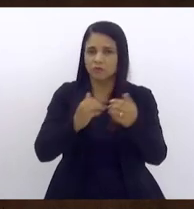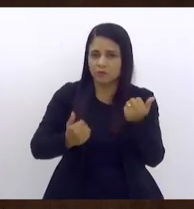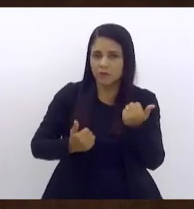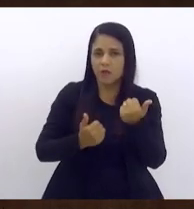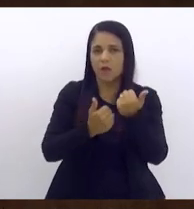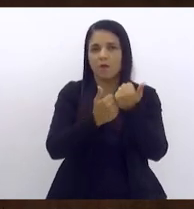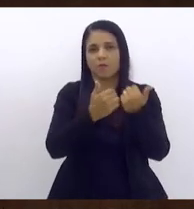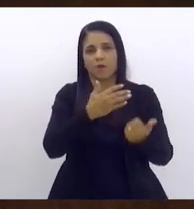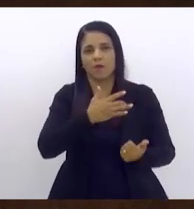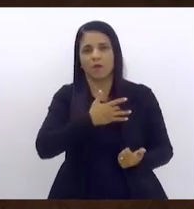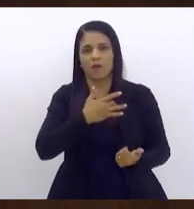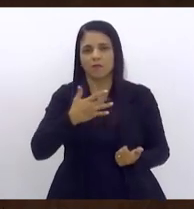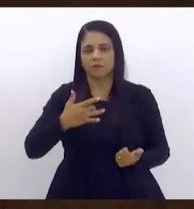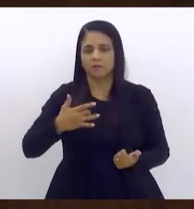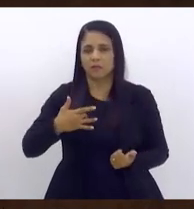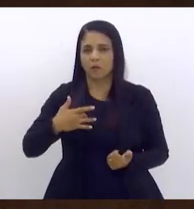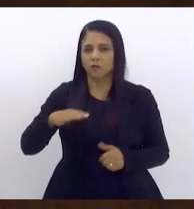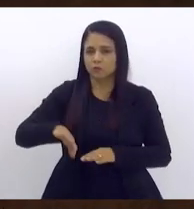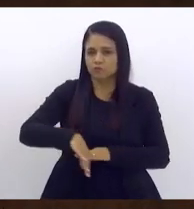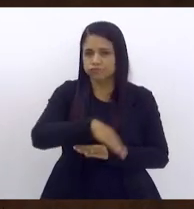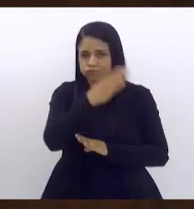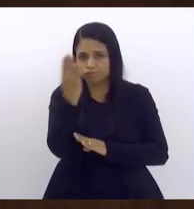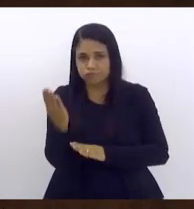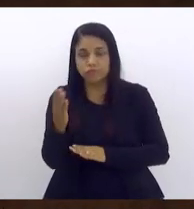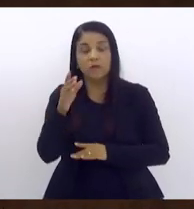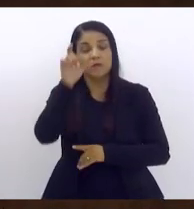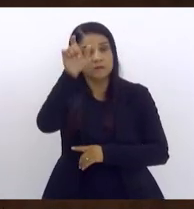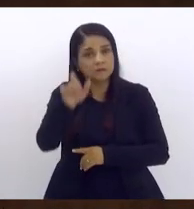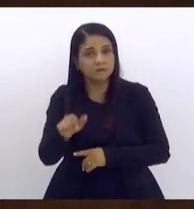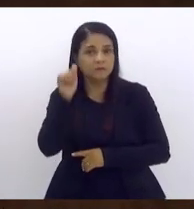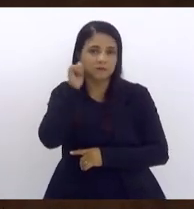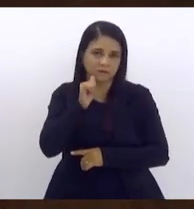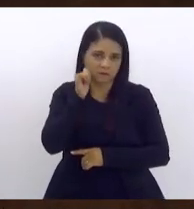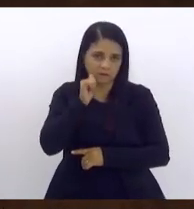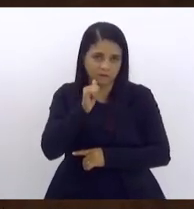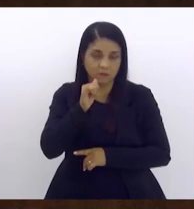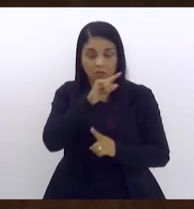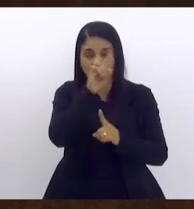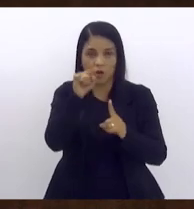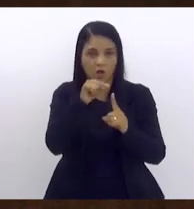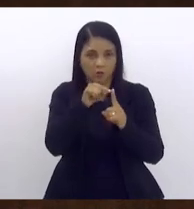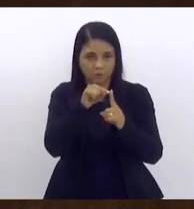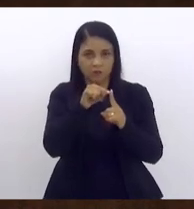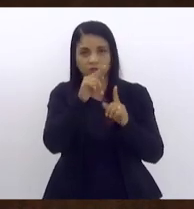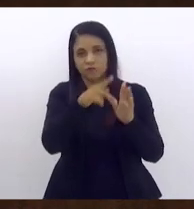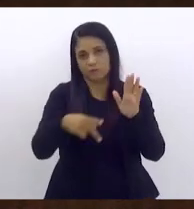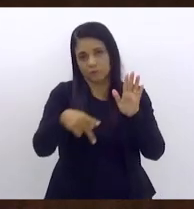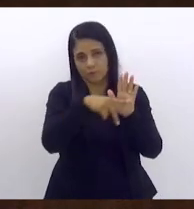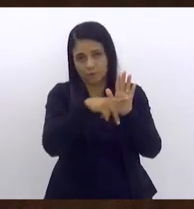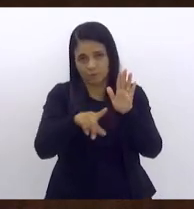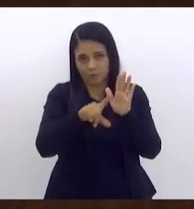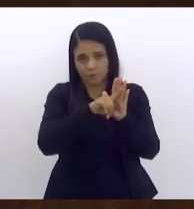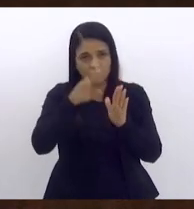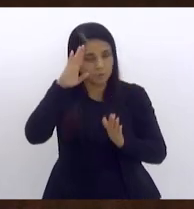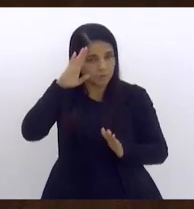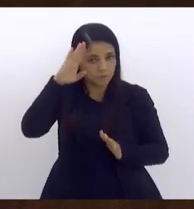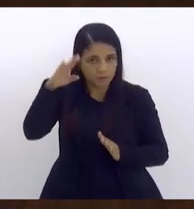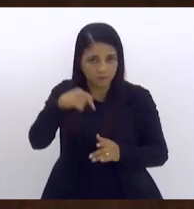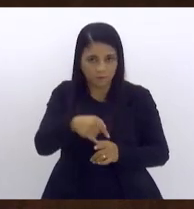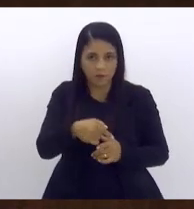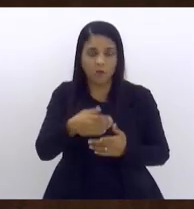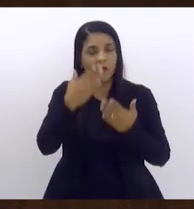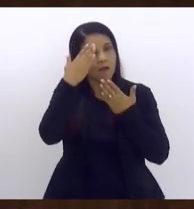para a saúde integral das mulheres. Então, esse é o nosso objetivo com esse projeto, agradecendo desde